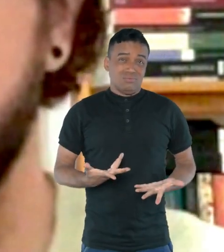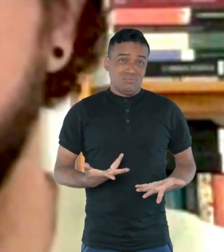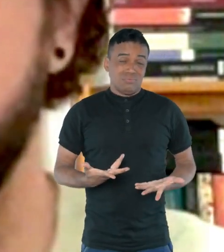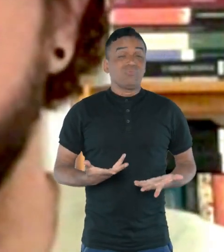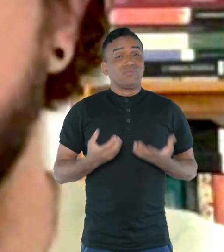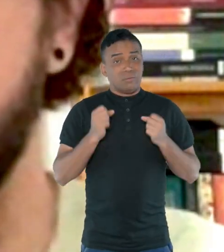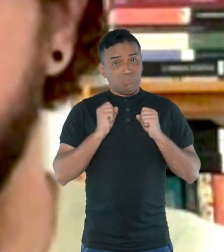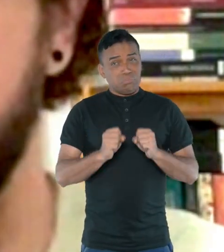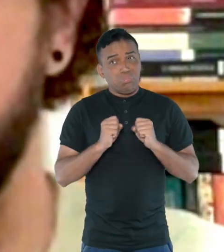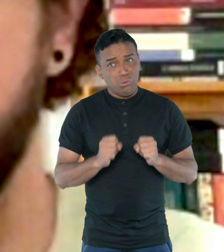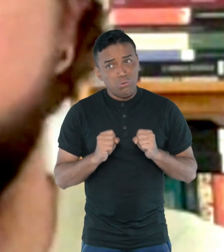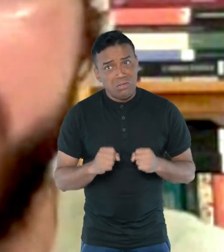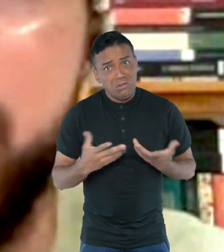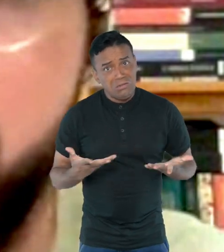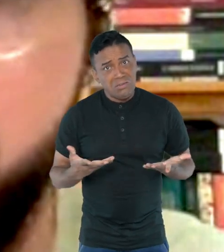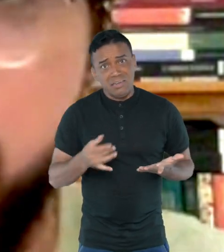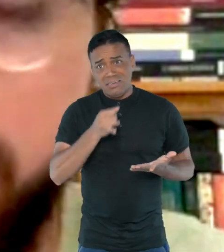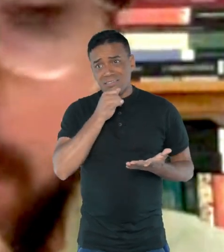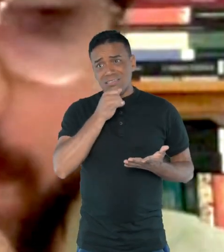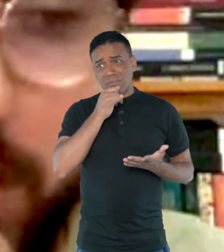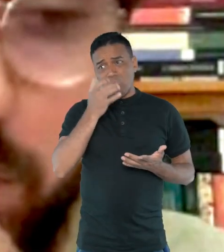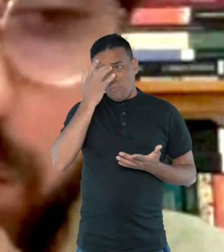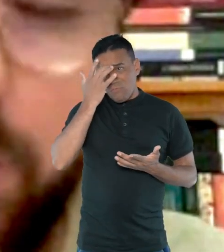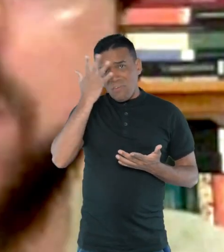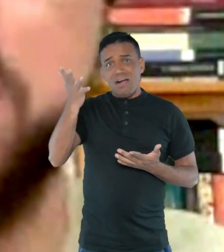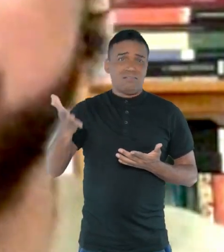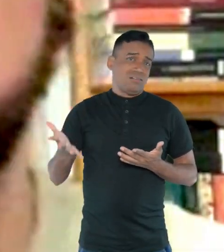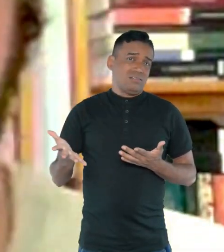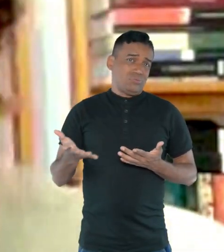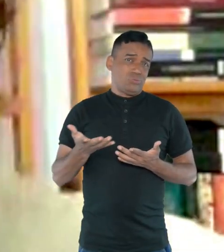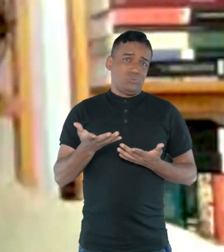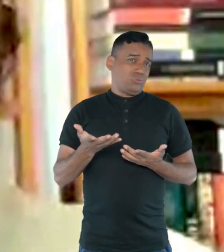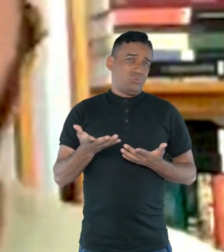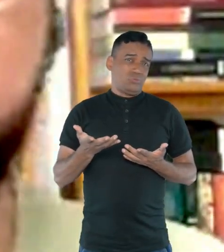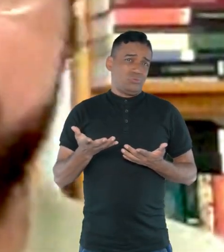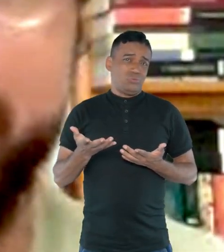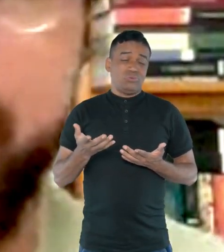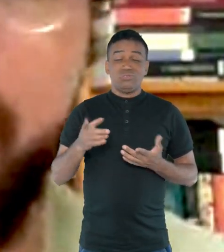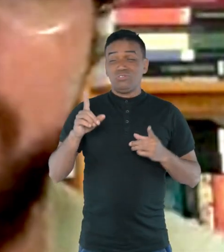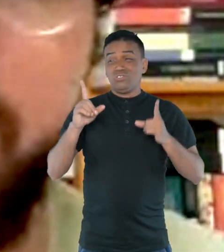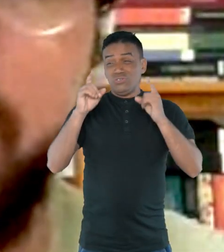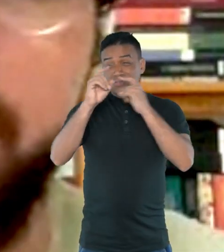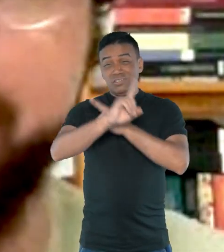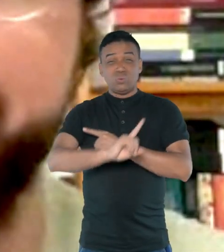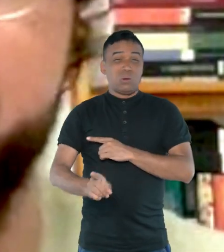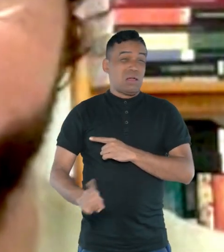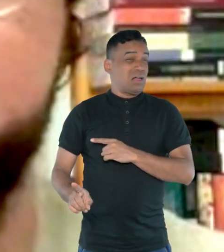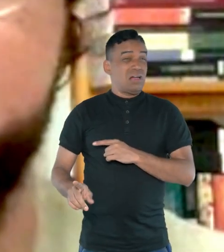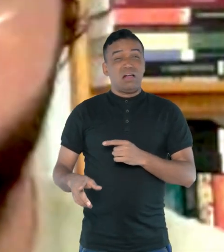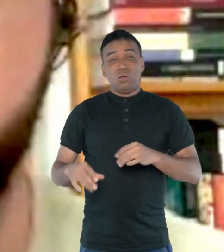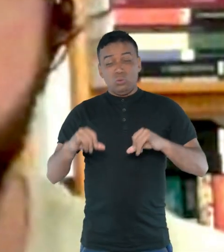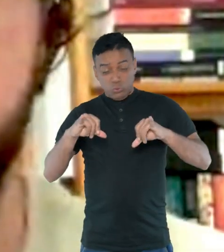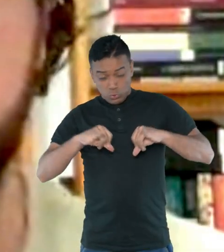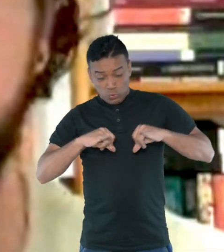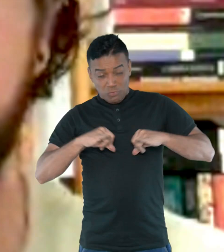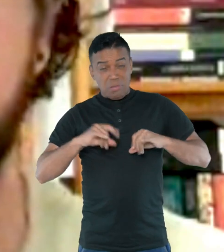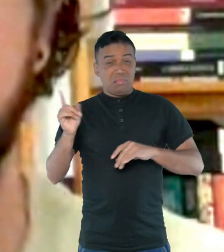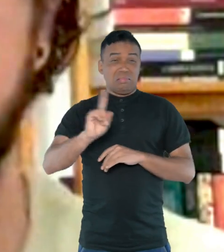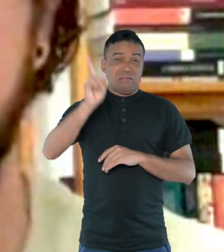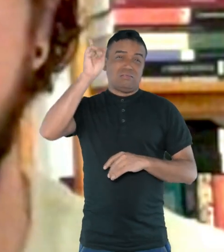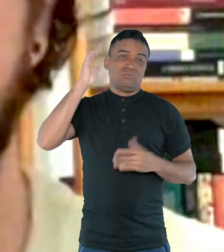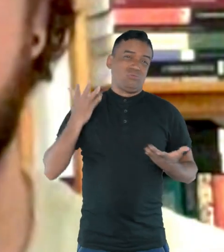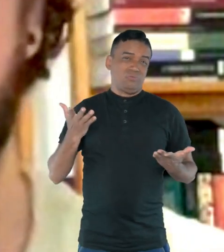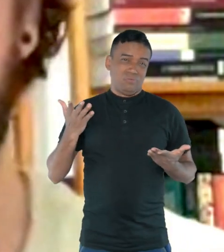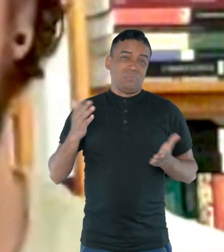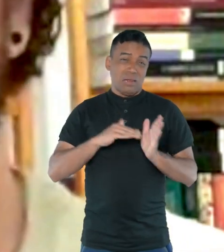ela poderia ser mais fácil, menos difícil, menos doída para todo mundo,